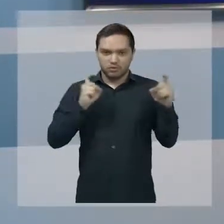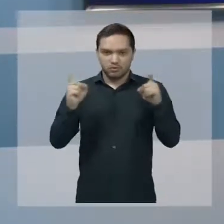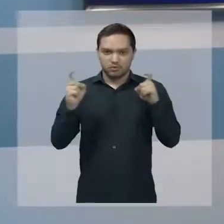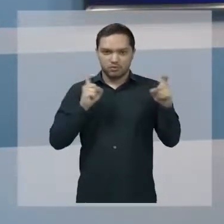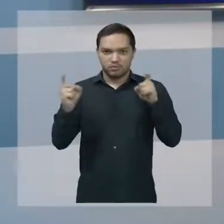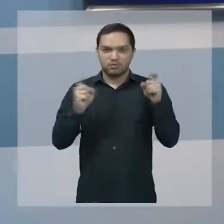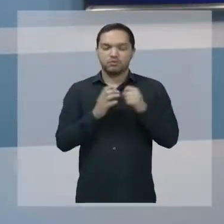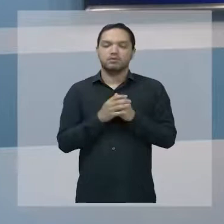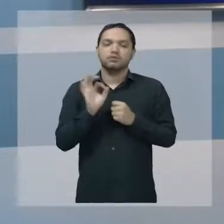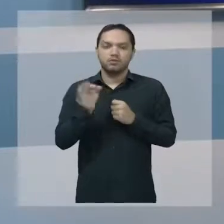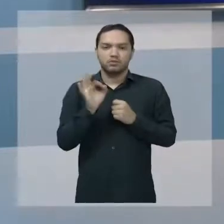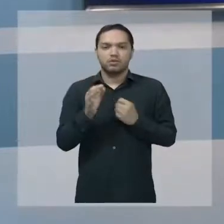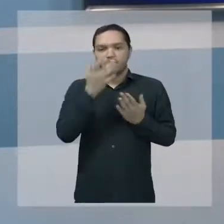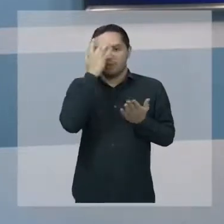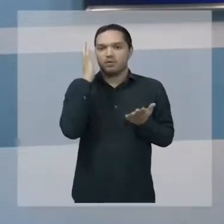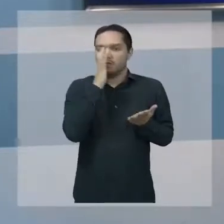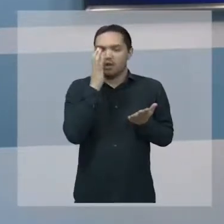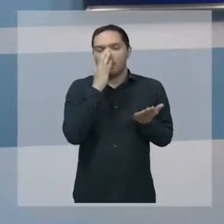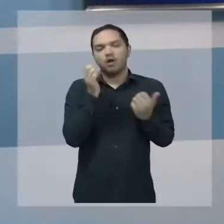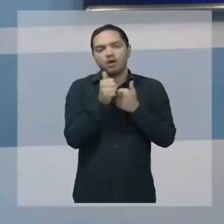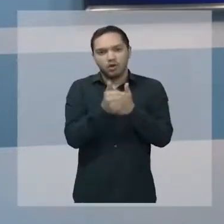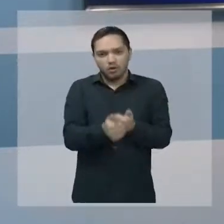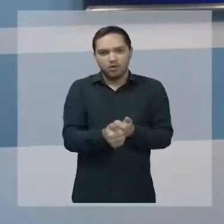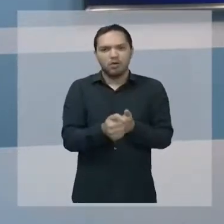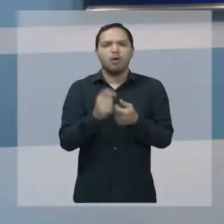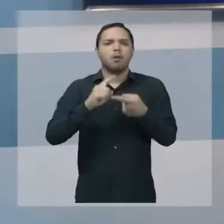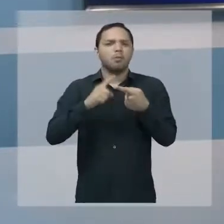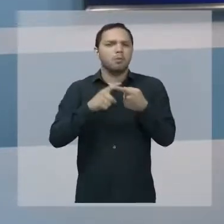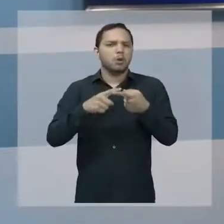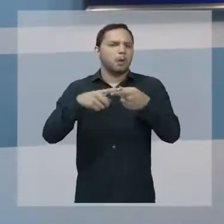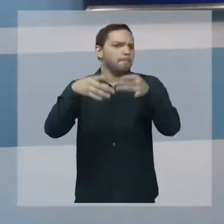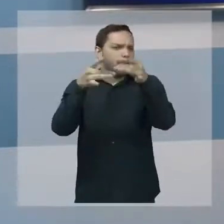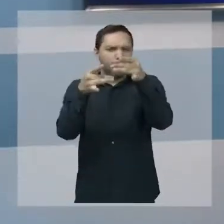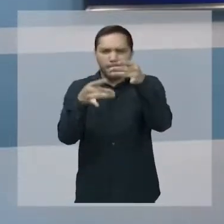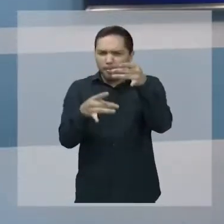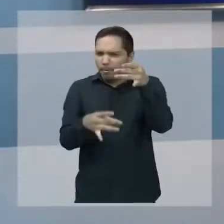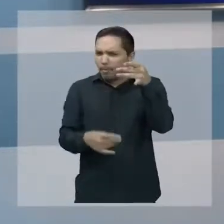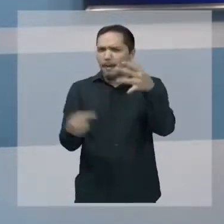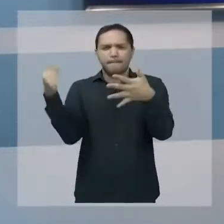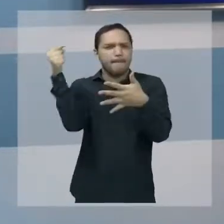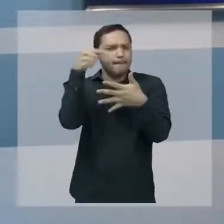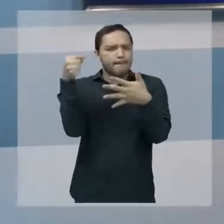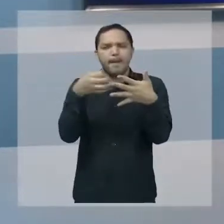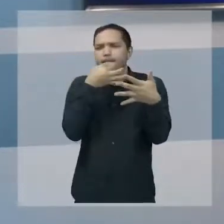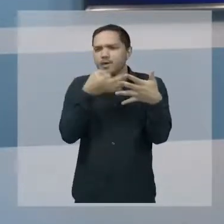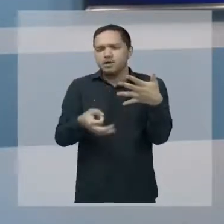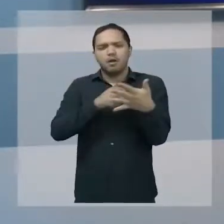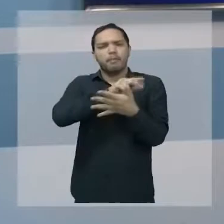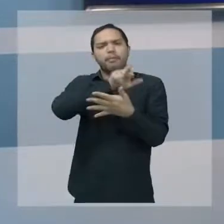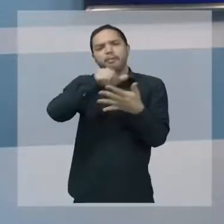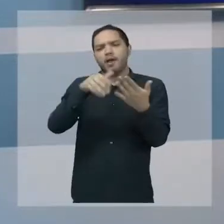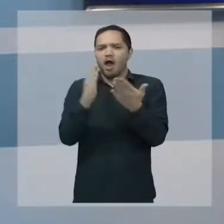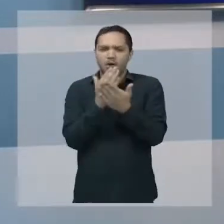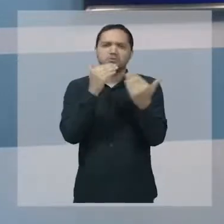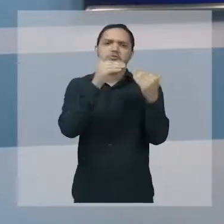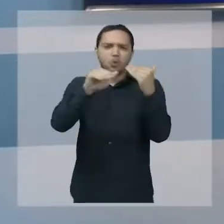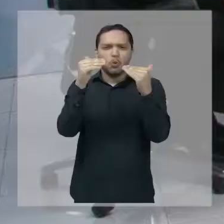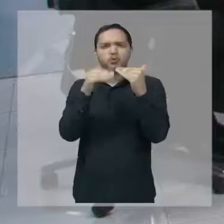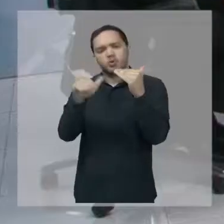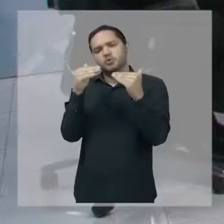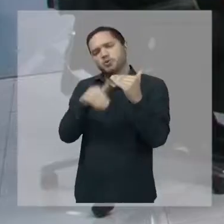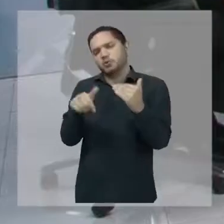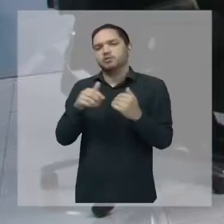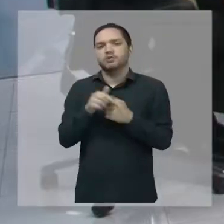essa discussão, que certamente o assinante está acompanhando, está muito rica pelos vários pontos de vista, inclusive divergentes